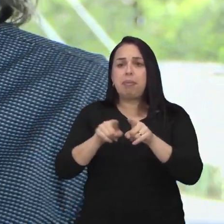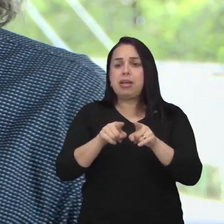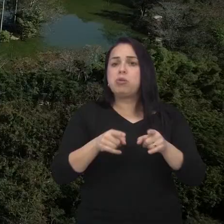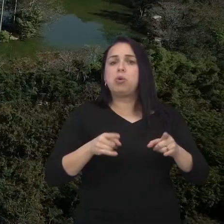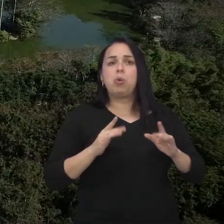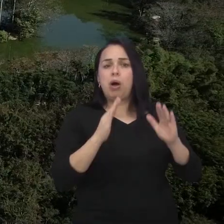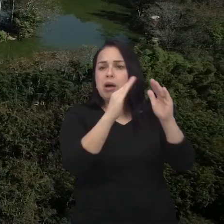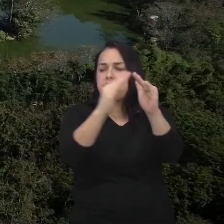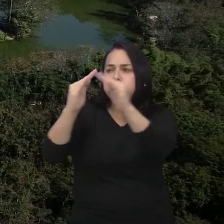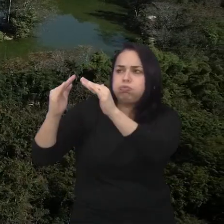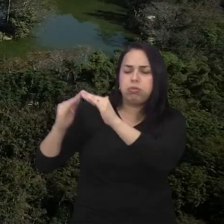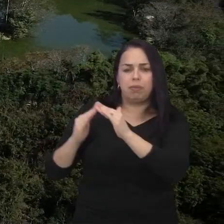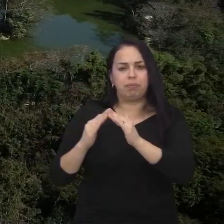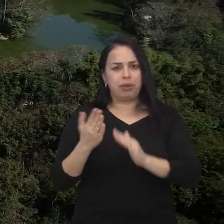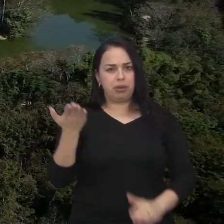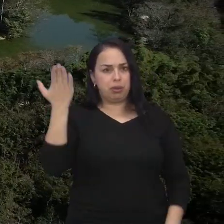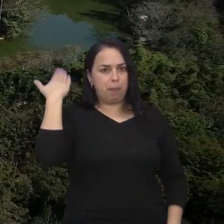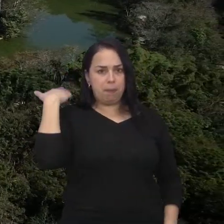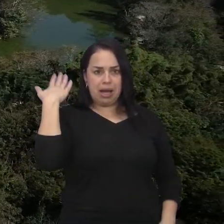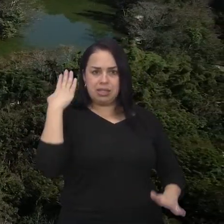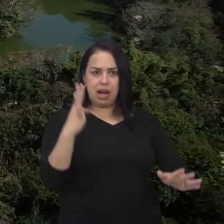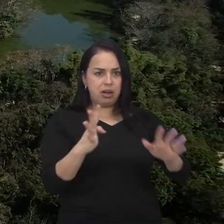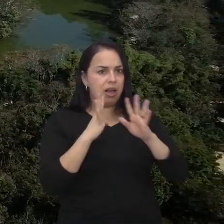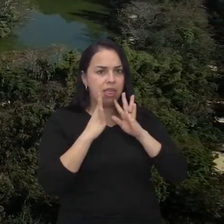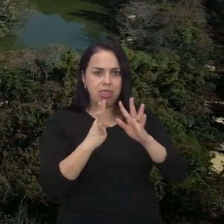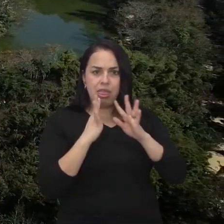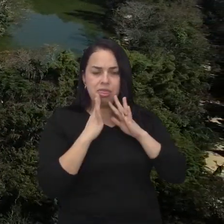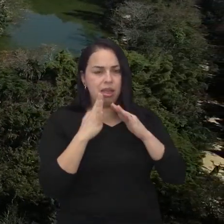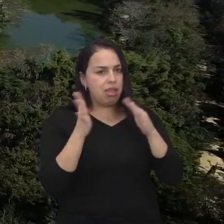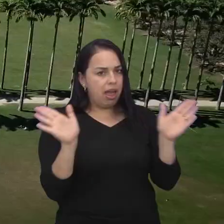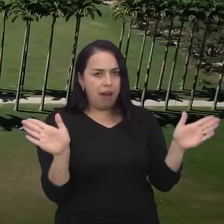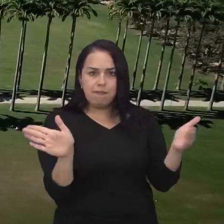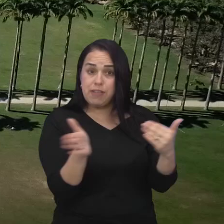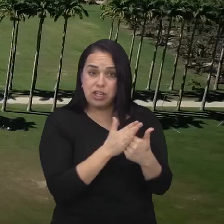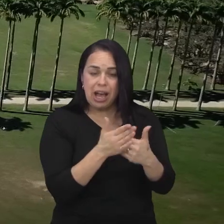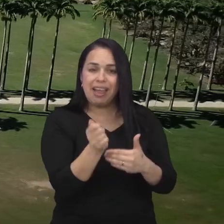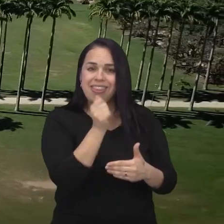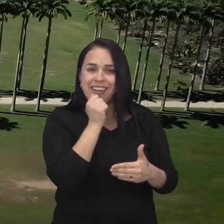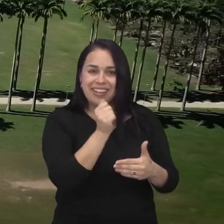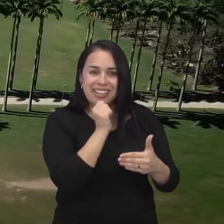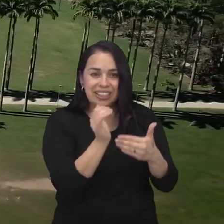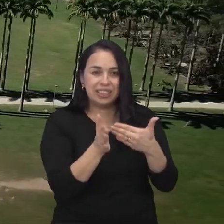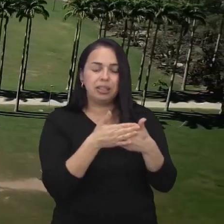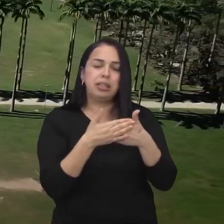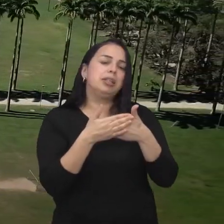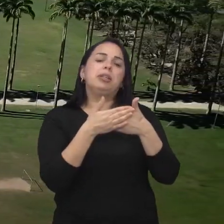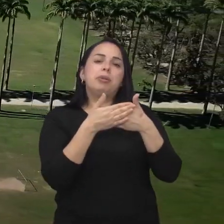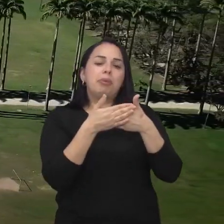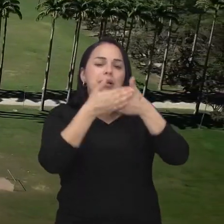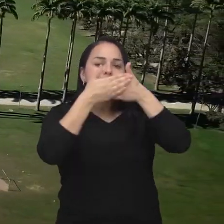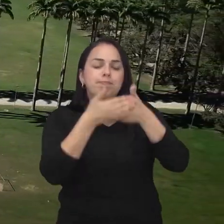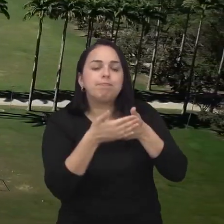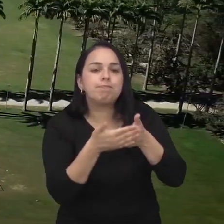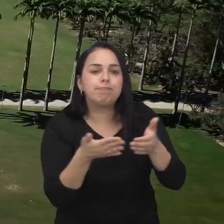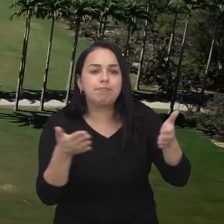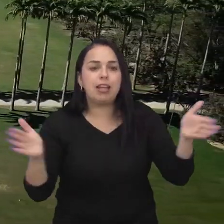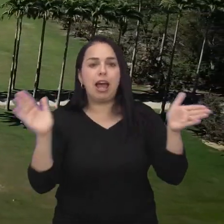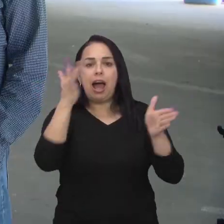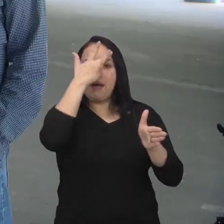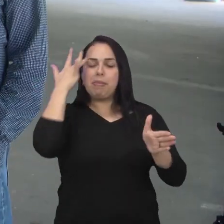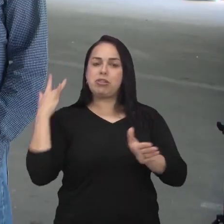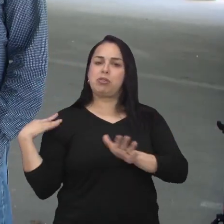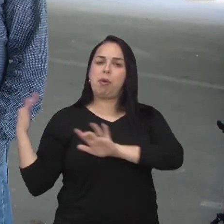nessas cidades. Quando você chegou aqui, o Parque da Cidade não era parque, não era aberto ainda, né? A partir do momento que ele se